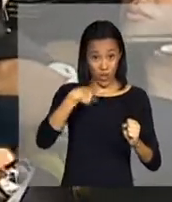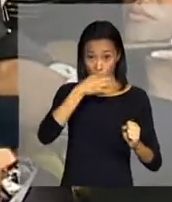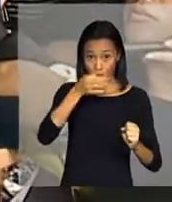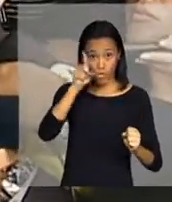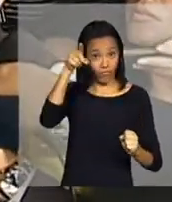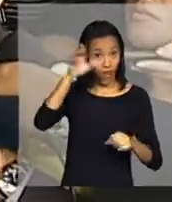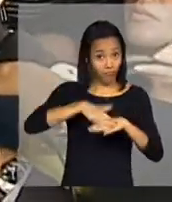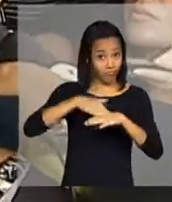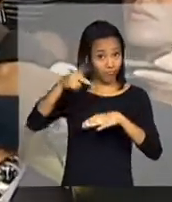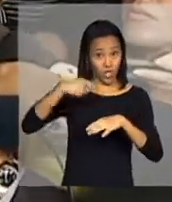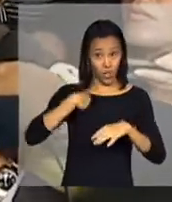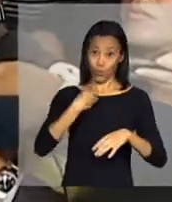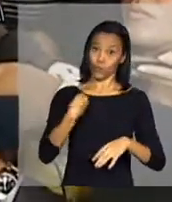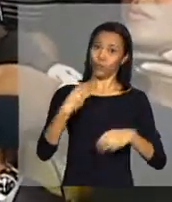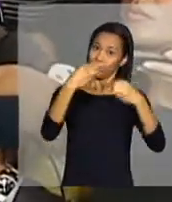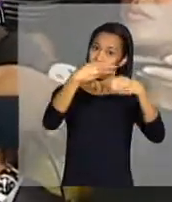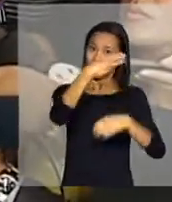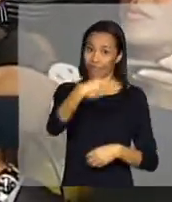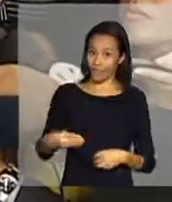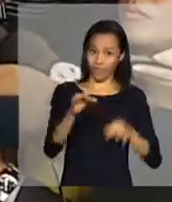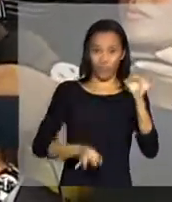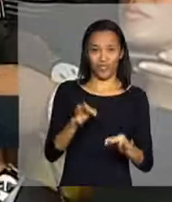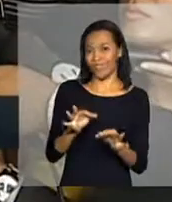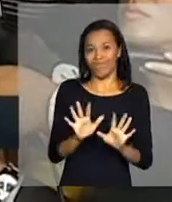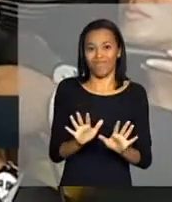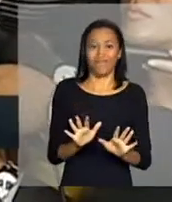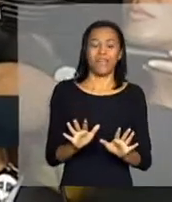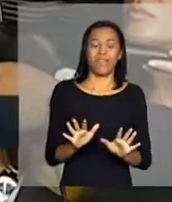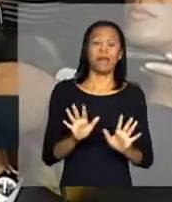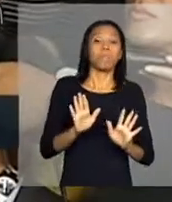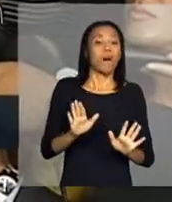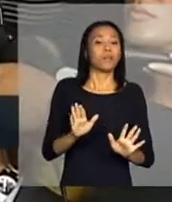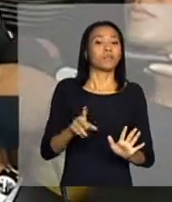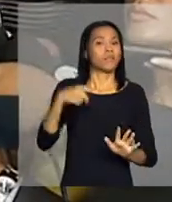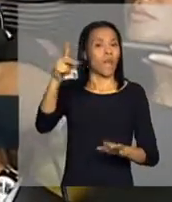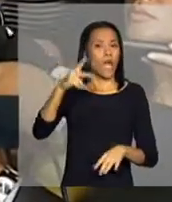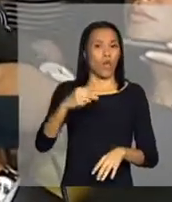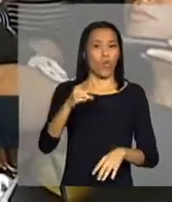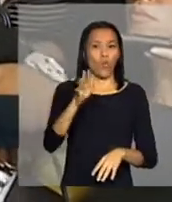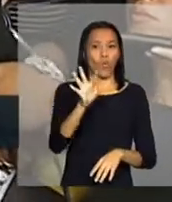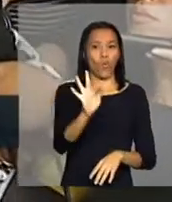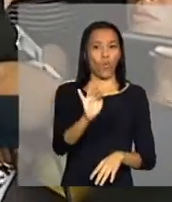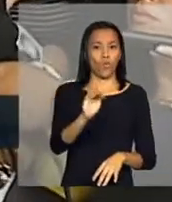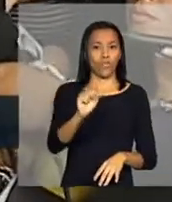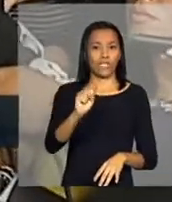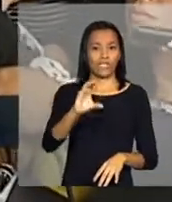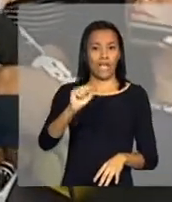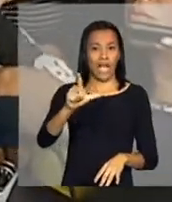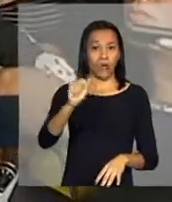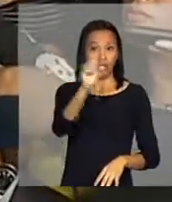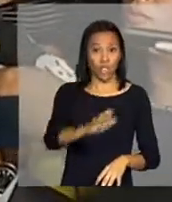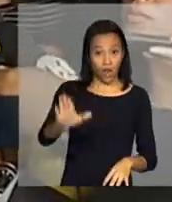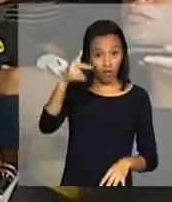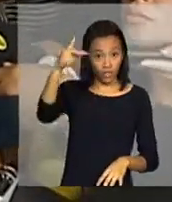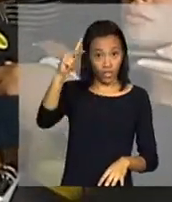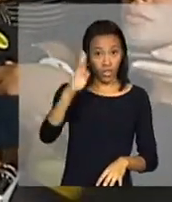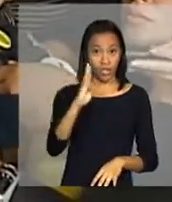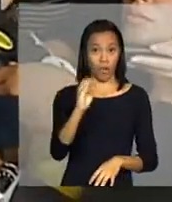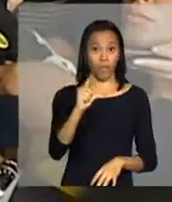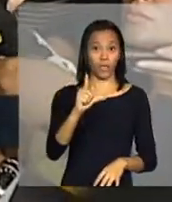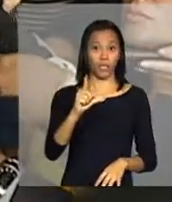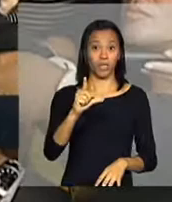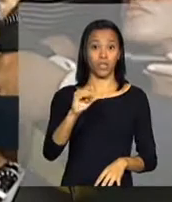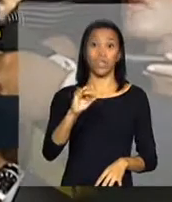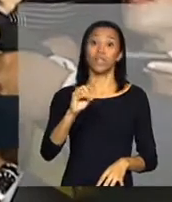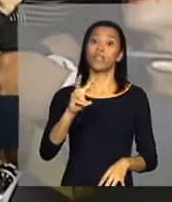na condição de ministro do Estado da Justiça. Mas eu posso afirmar que tanto o senhor fiscal-geral da Bolívia, como o secretário,